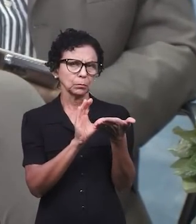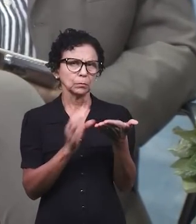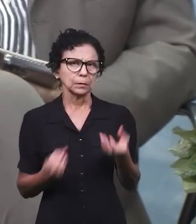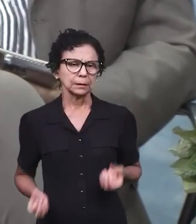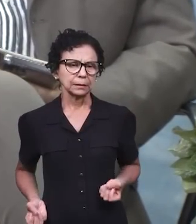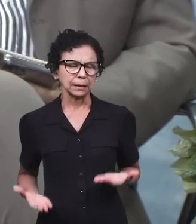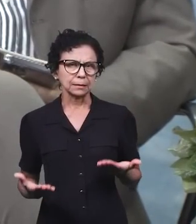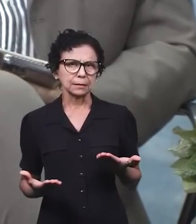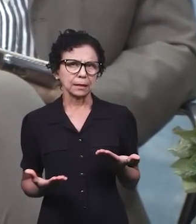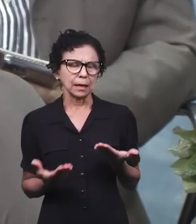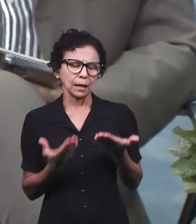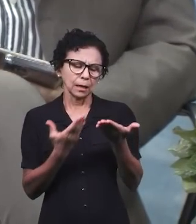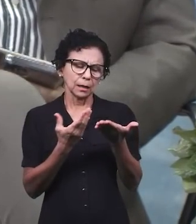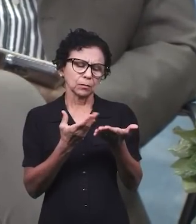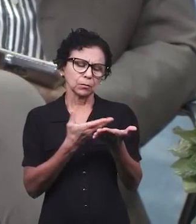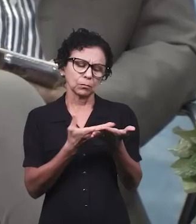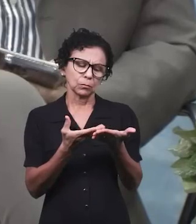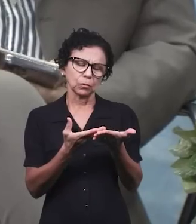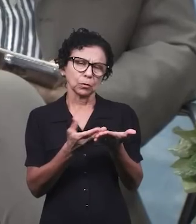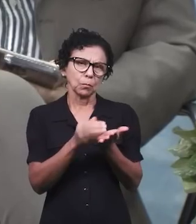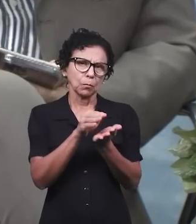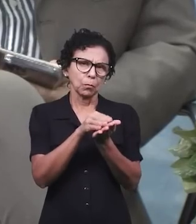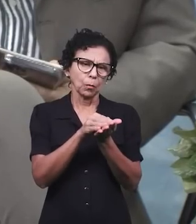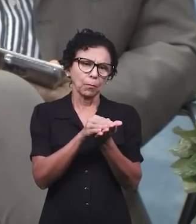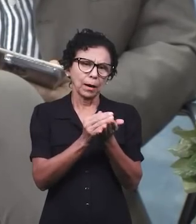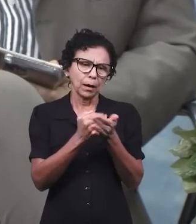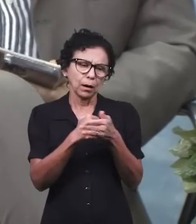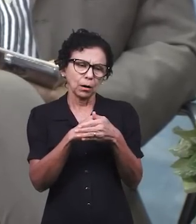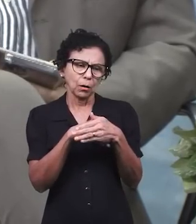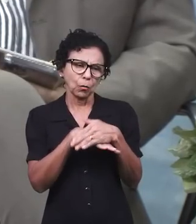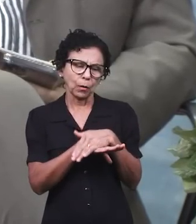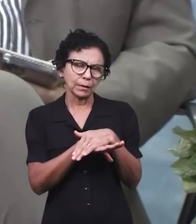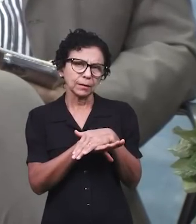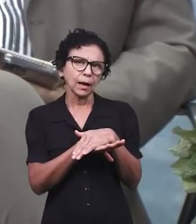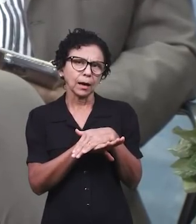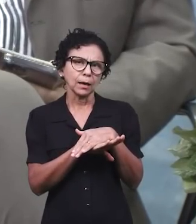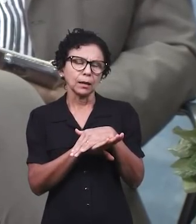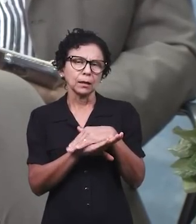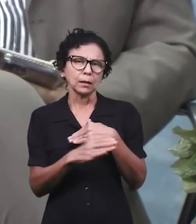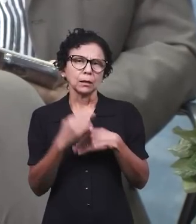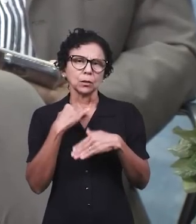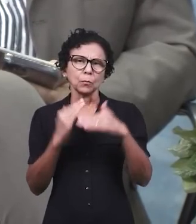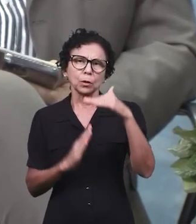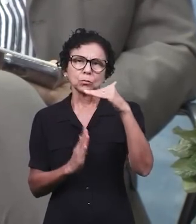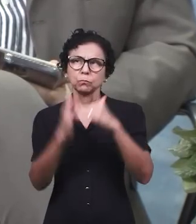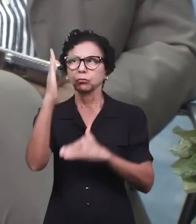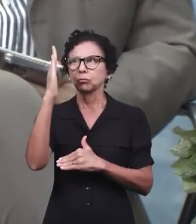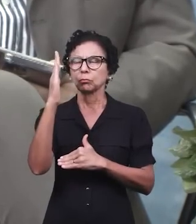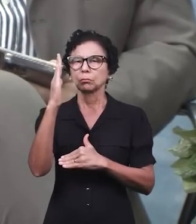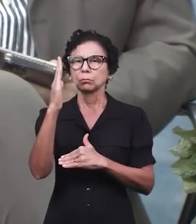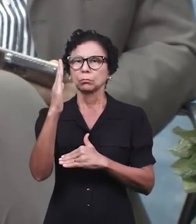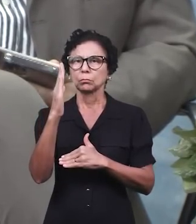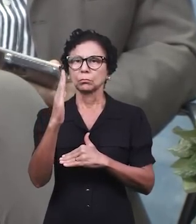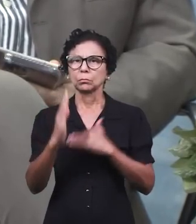mais. Mas há um outro aspecto que, inclusive, ele vem em decorrência desse cuidado, que se